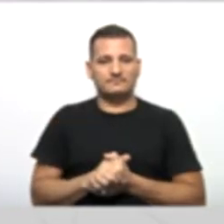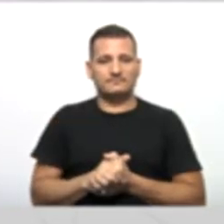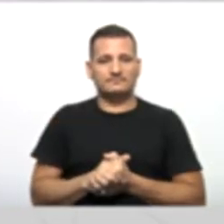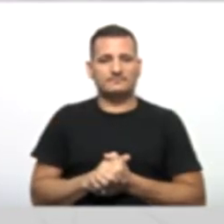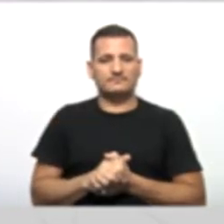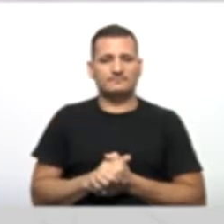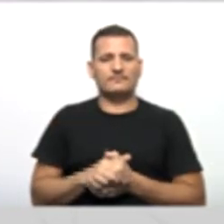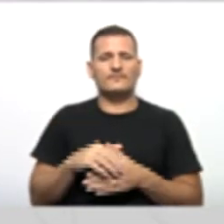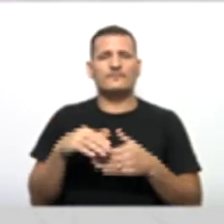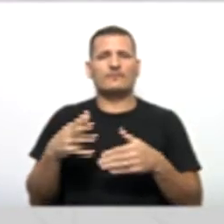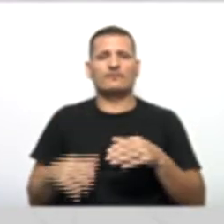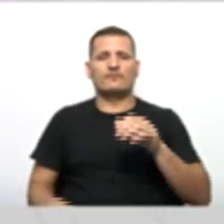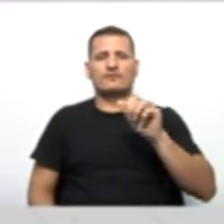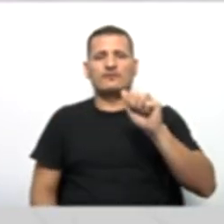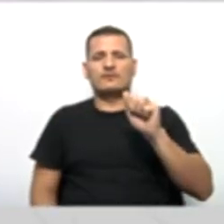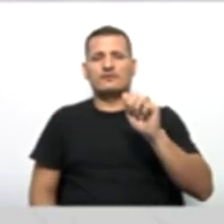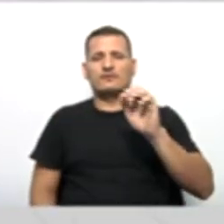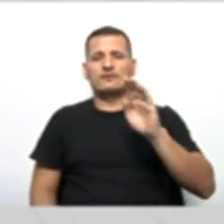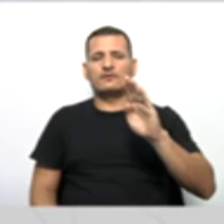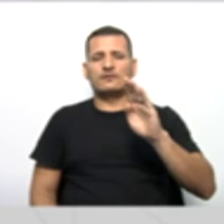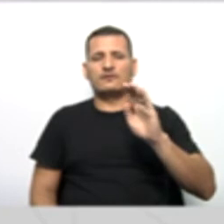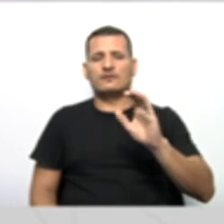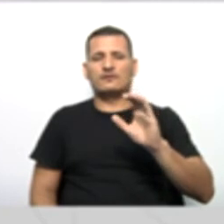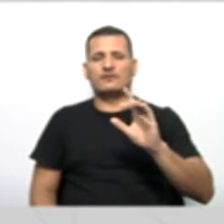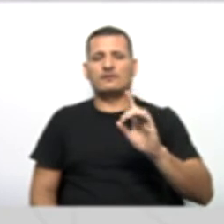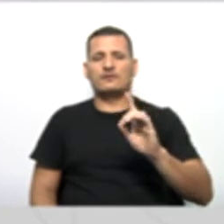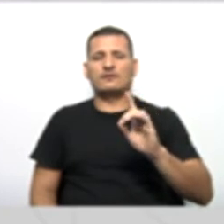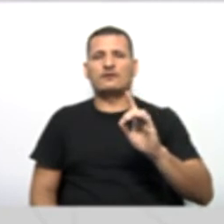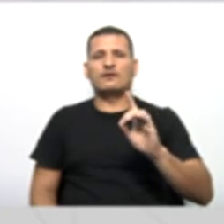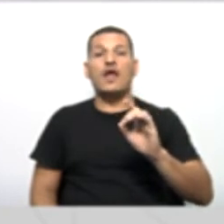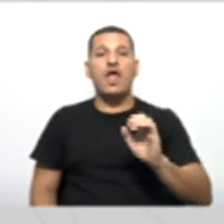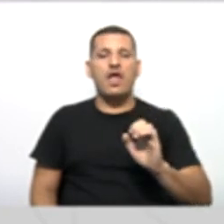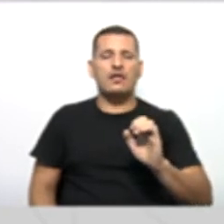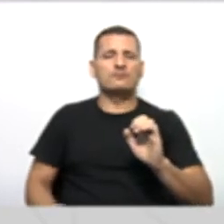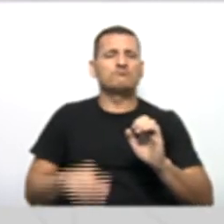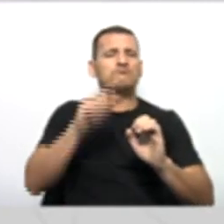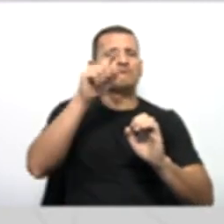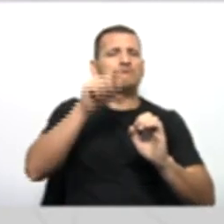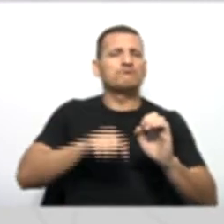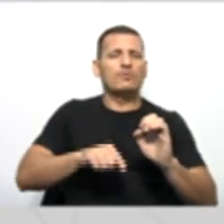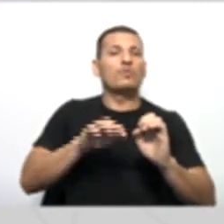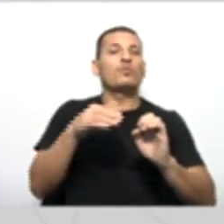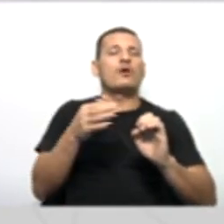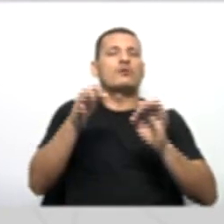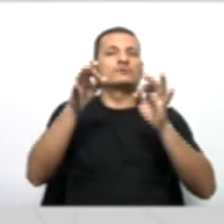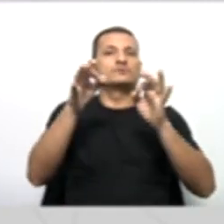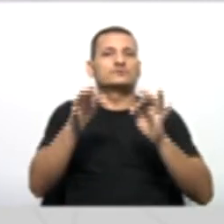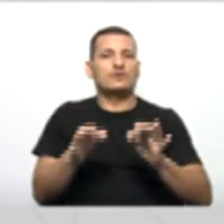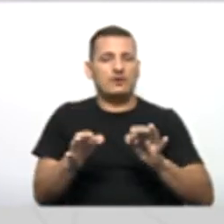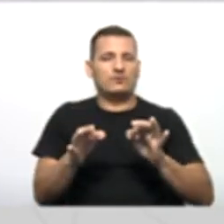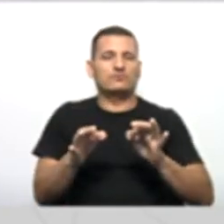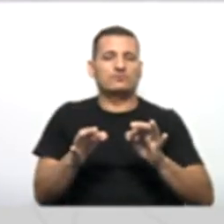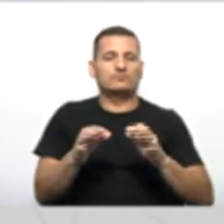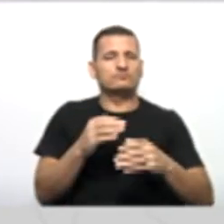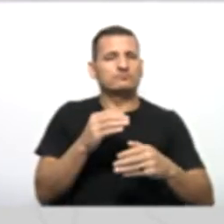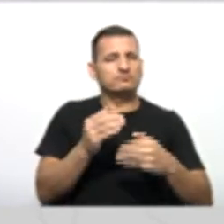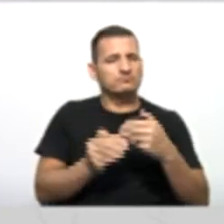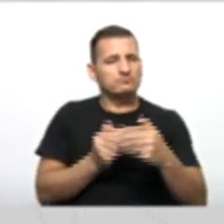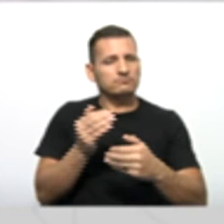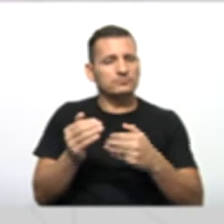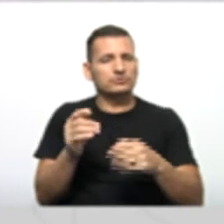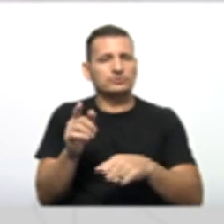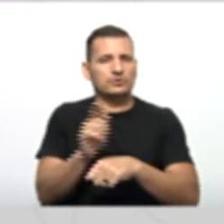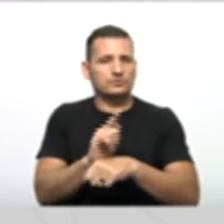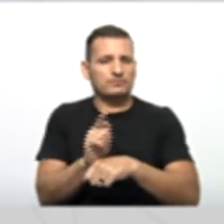Dos itens a seguir, qual é a ordem lógica dos processos de gerenciamento de projetos? Alternativa A.